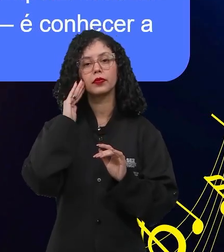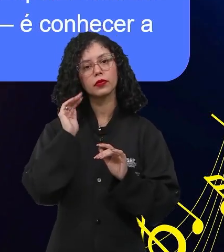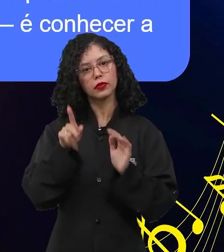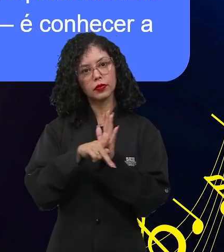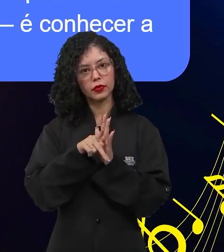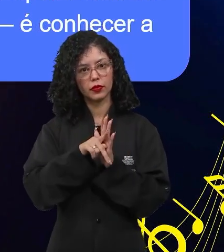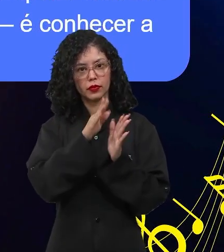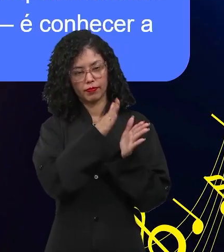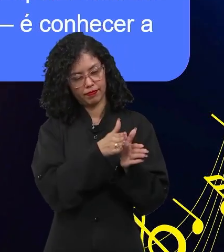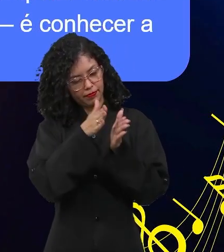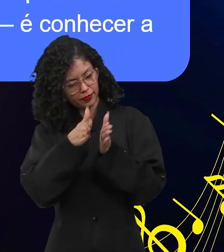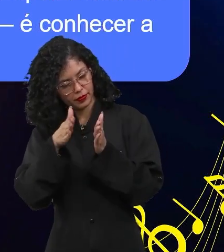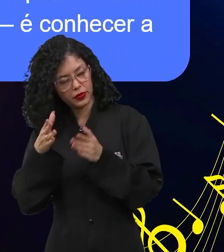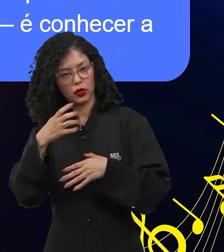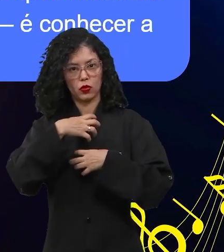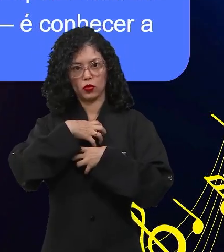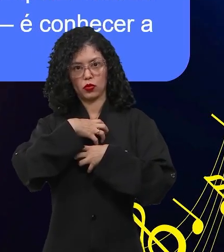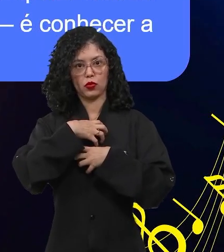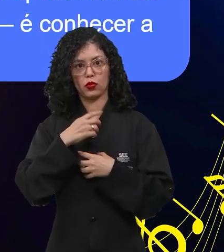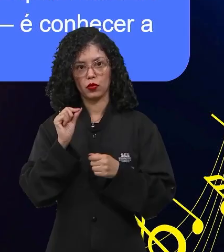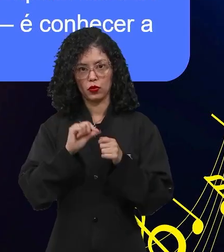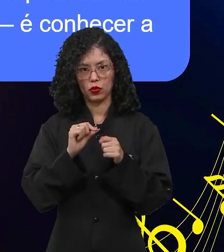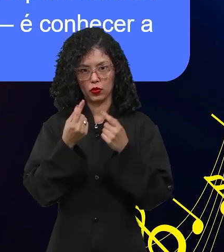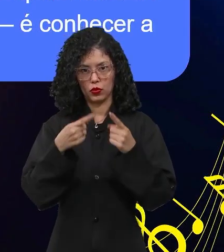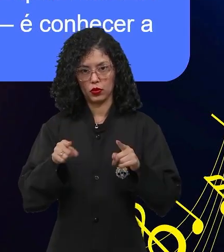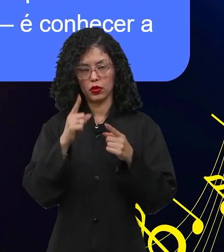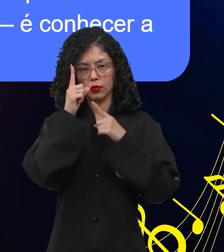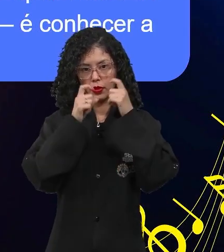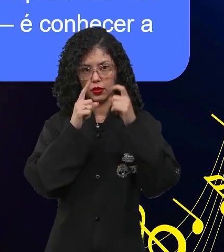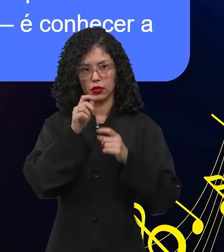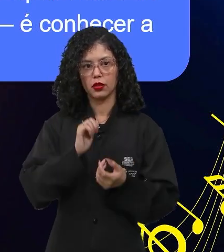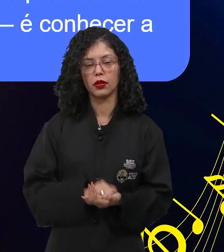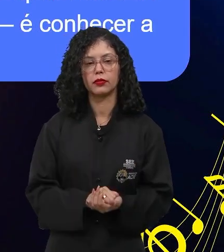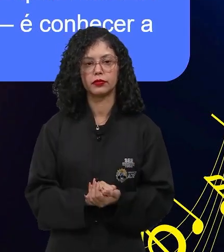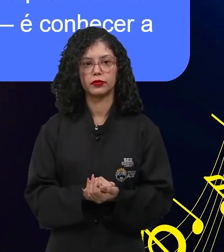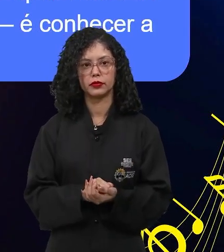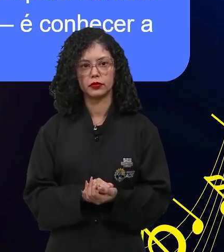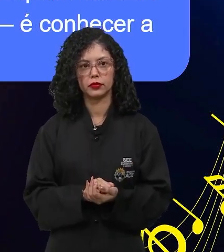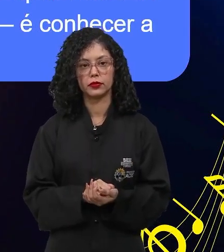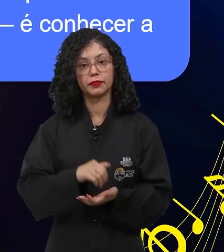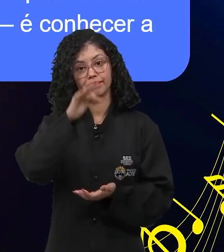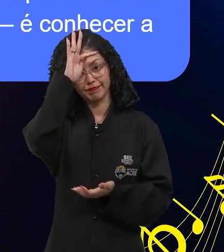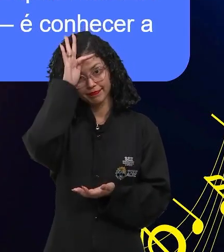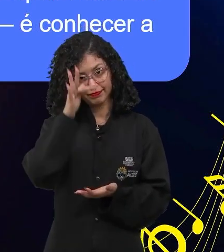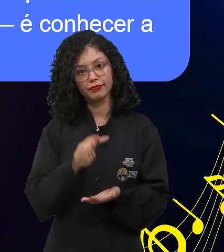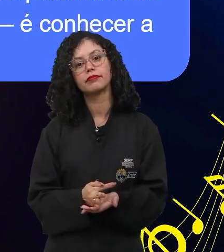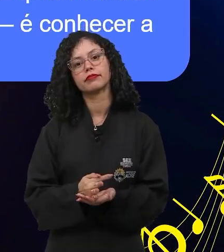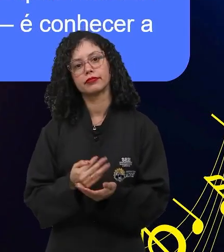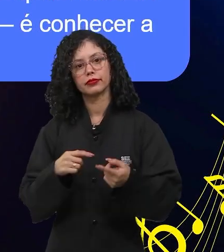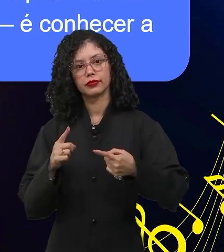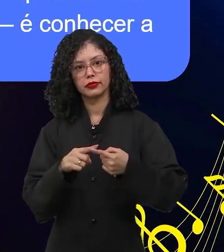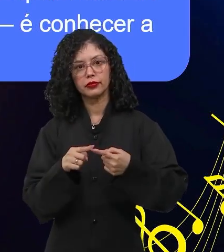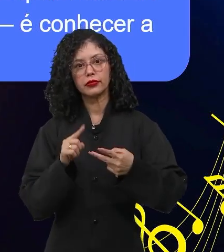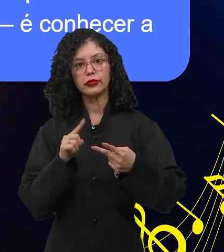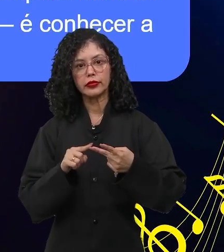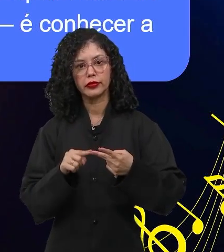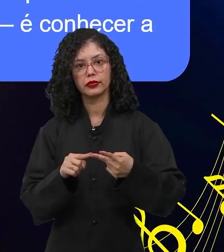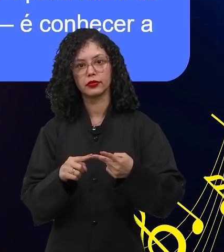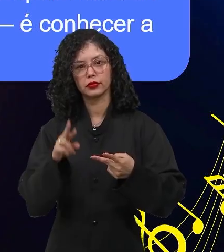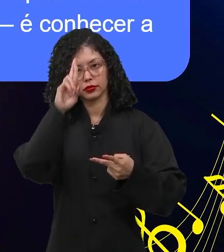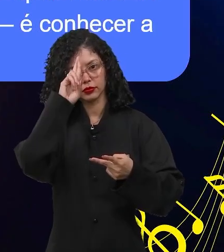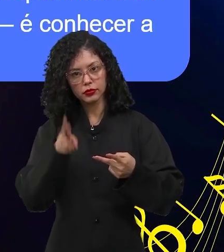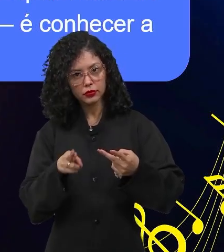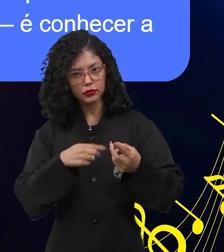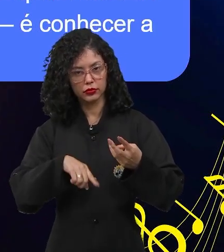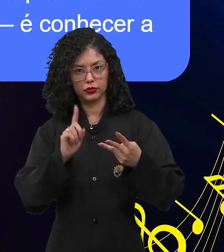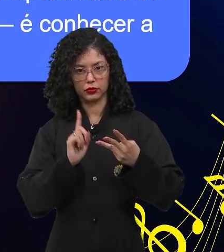que cada época teve o seu jeito de fazer música e de se expressar. E o canto-chão falava de fé, a polifonia falava